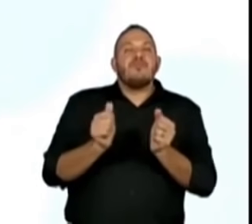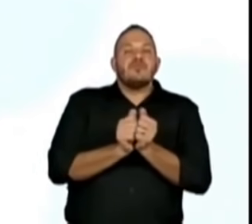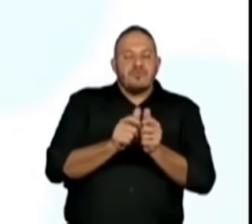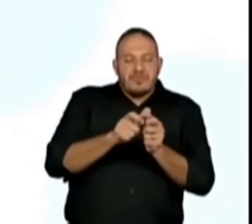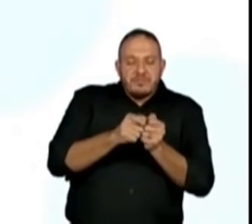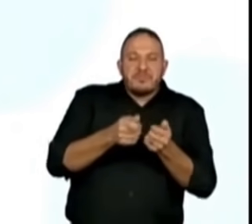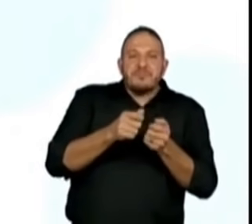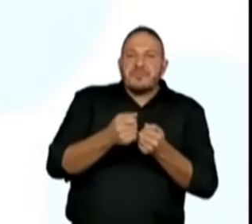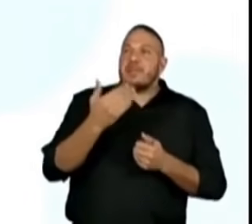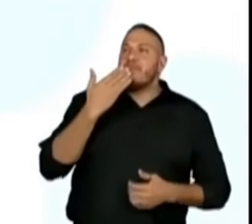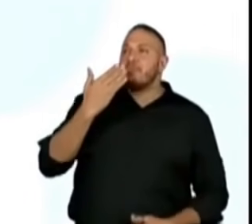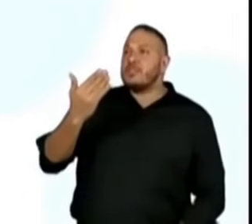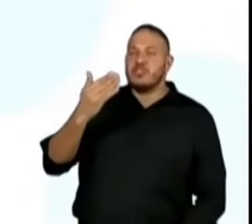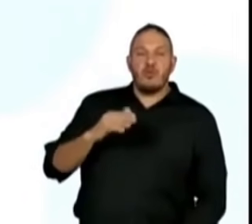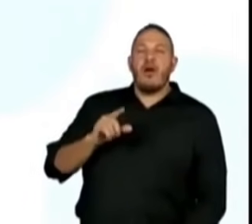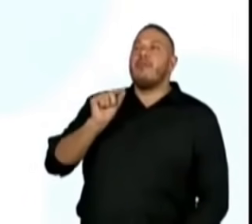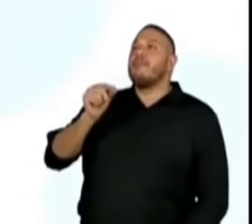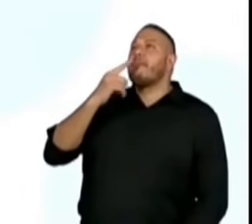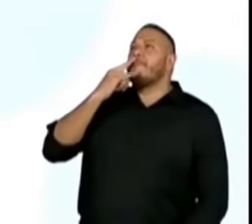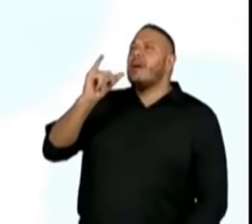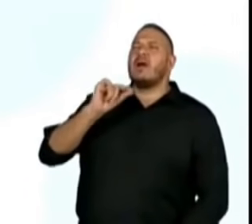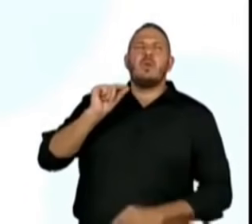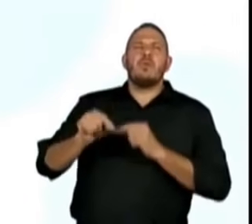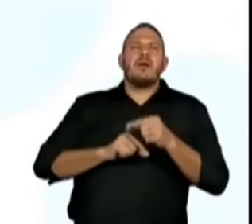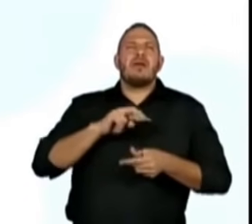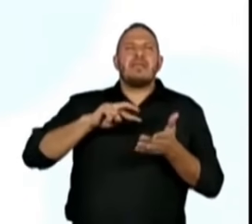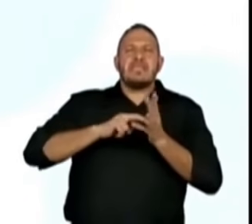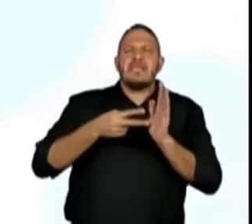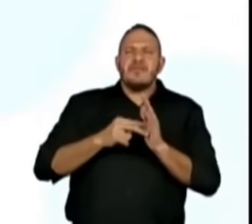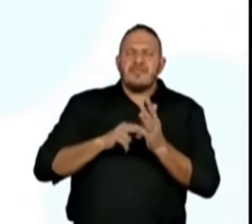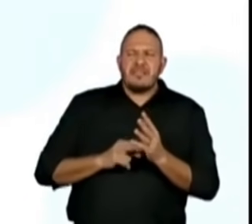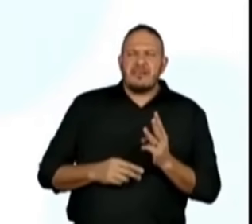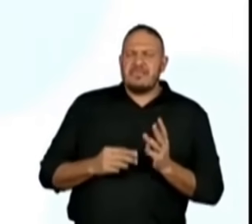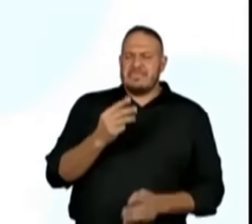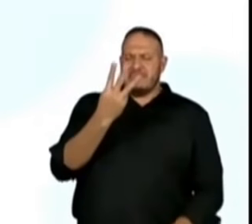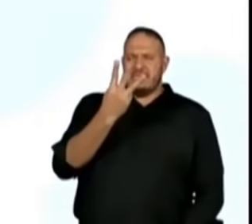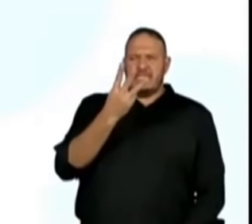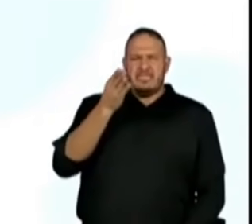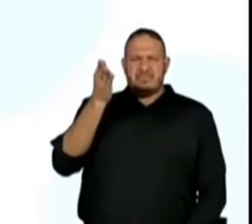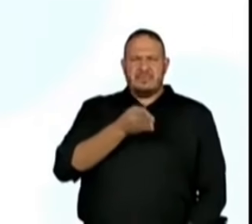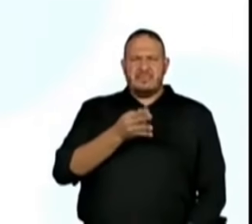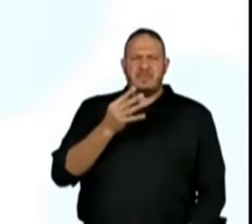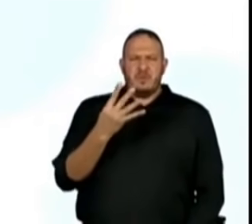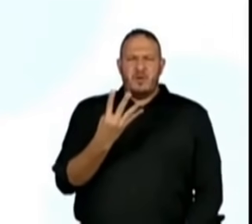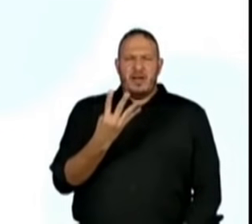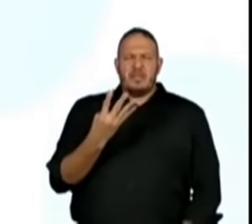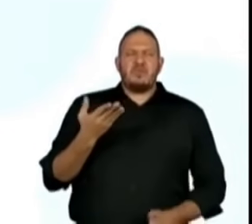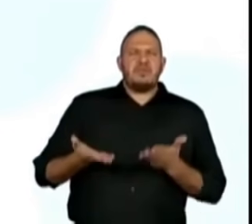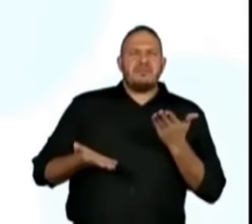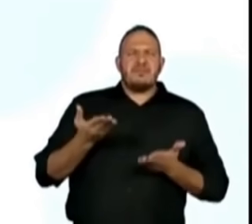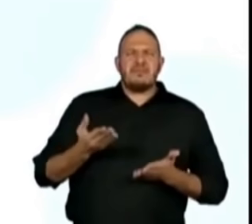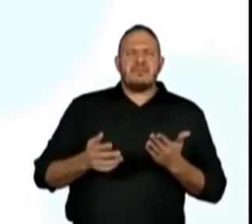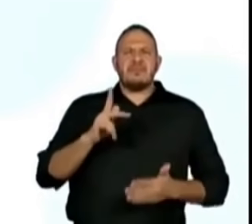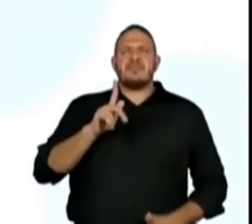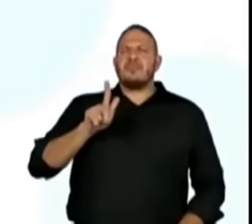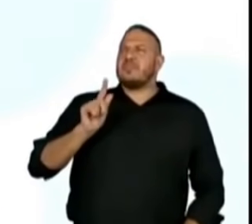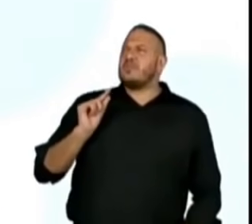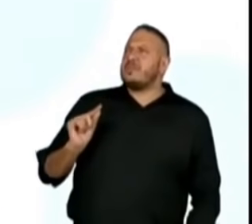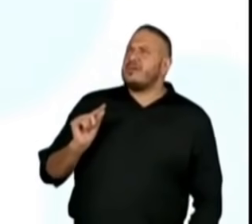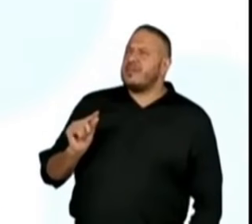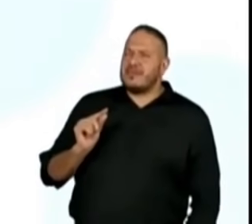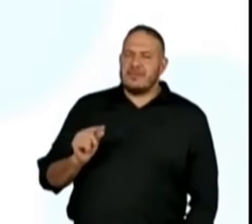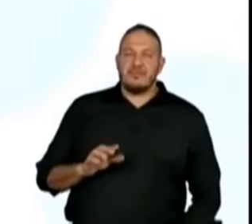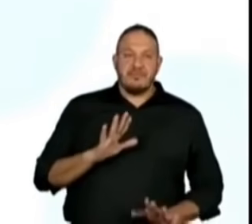Caio perguntou ao seu pai o significado de 3/4 de quilograma. Ele informou